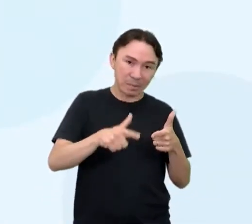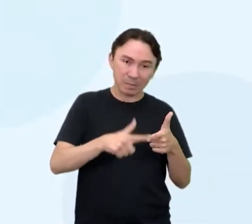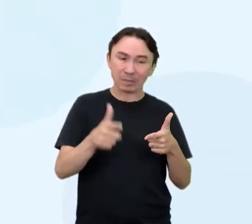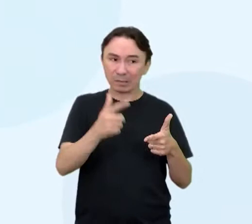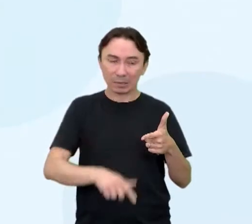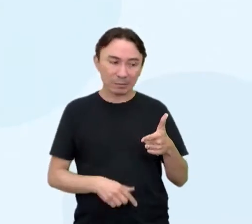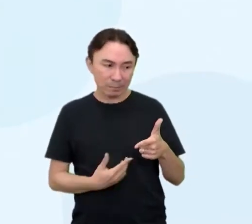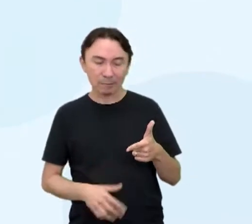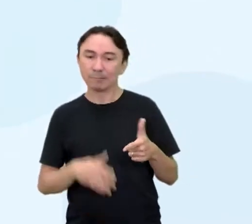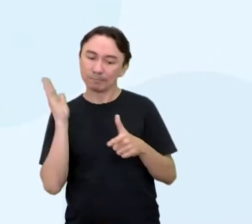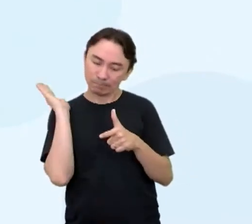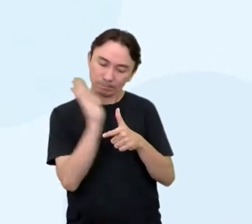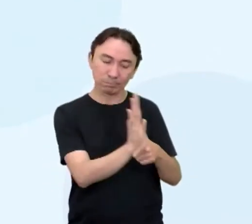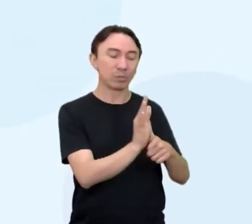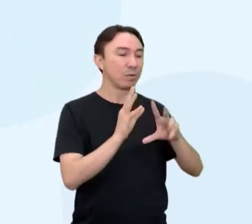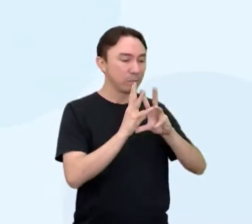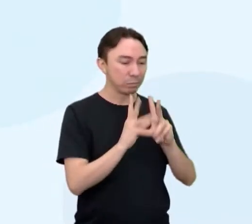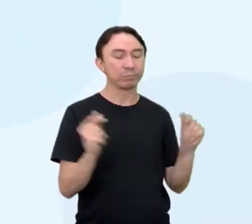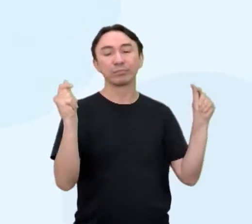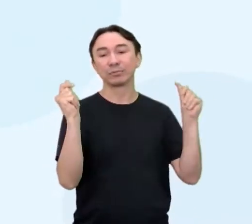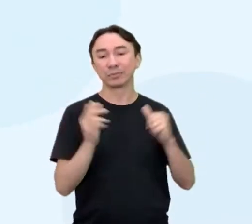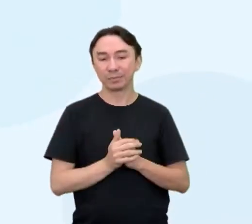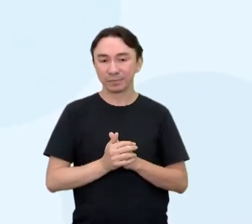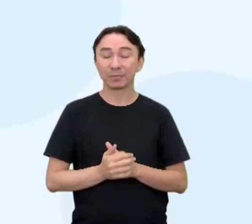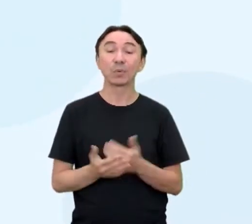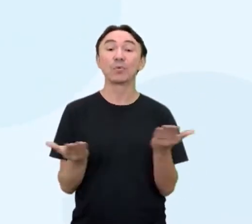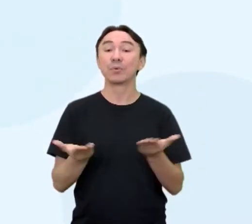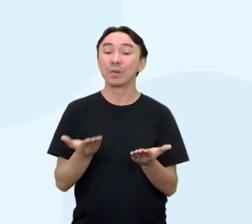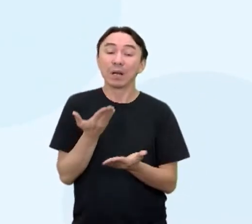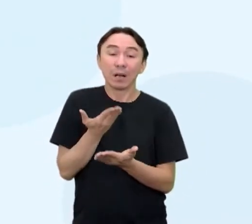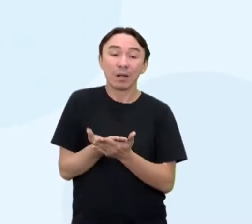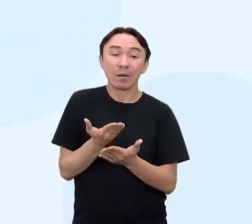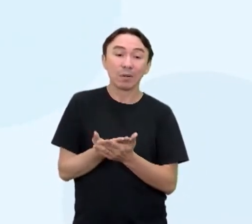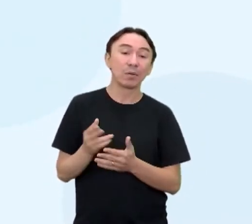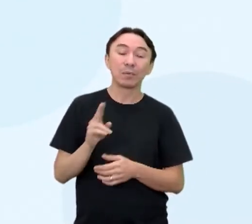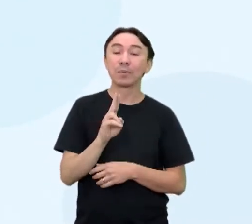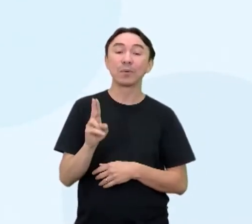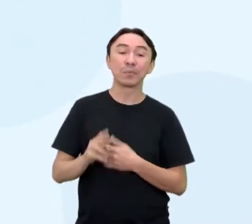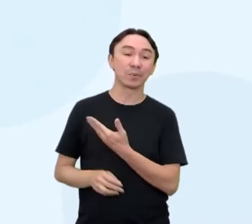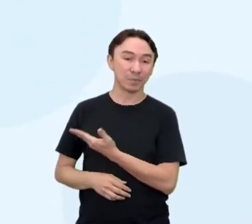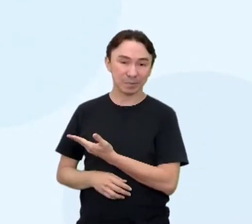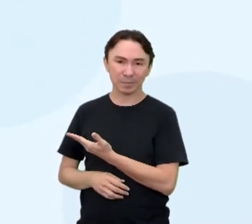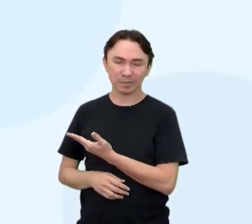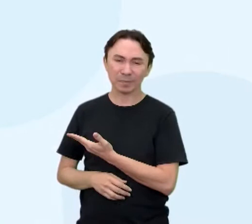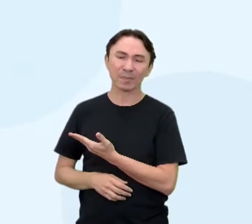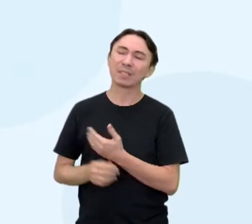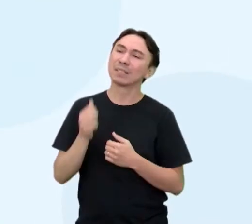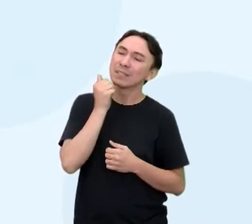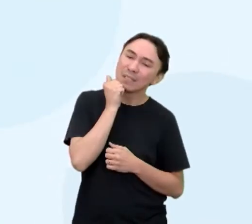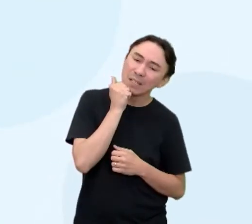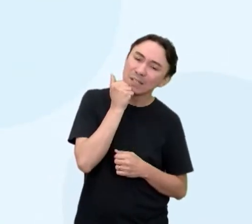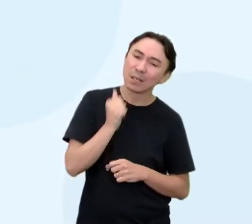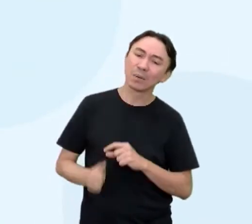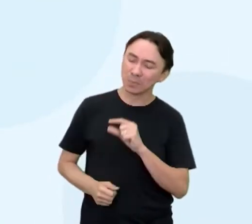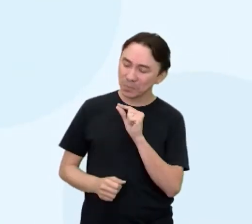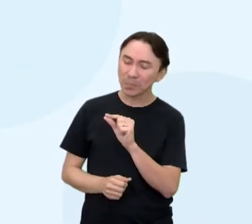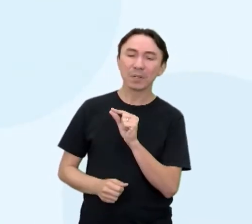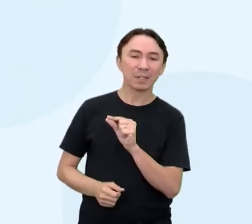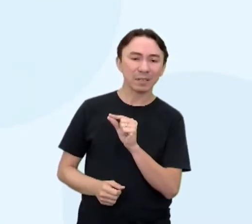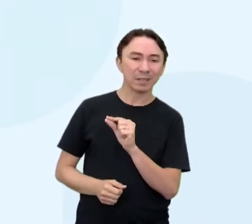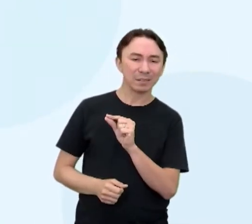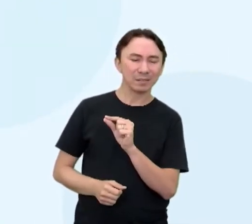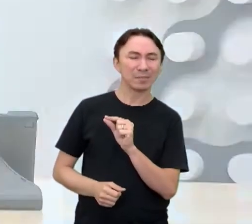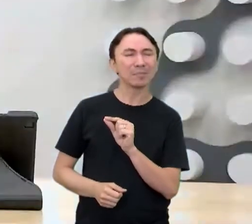a aula de hoje, como vocês viram já aí na tela, o nome é "O que é ciência?". Aí você pode me perguntar, né?